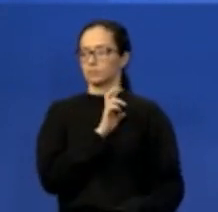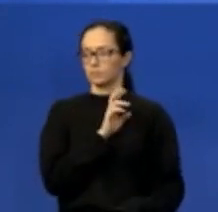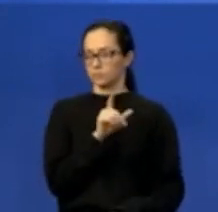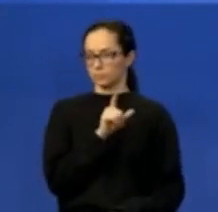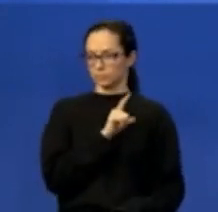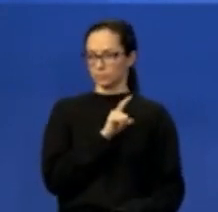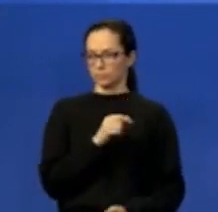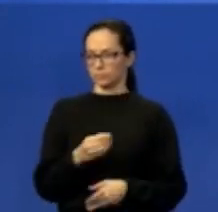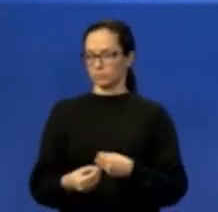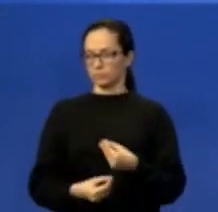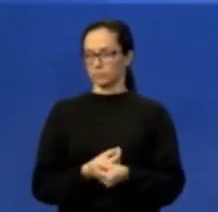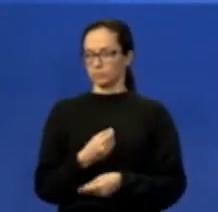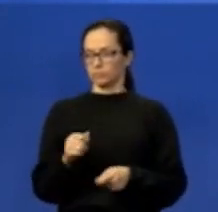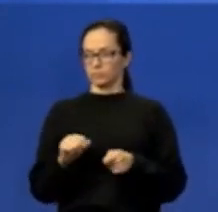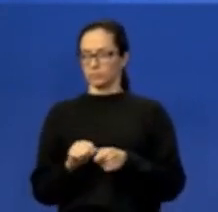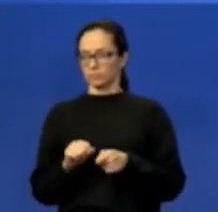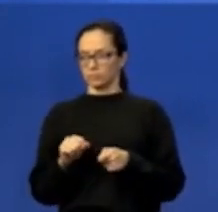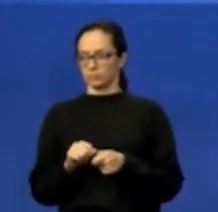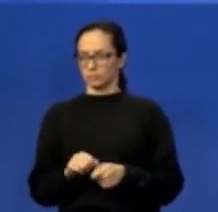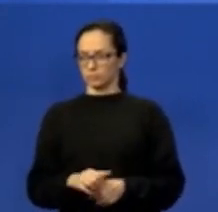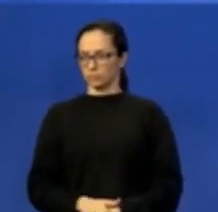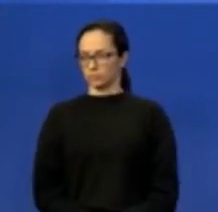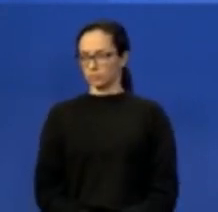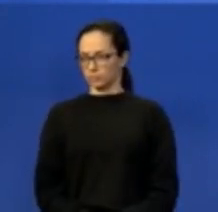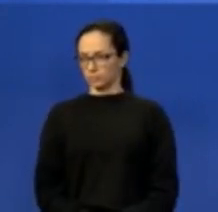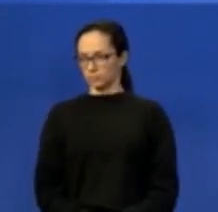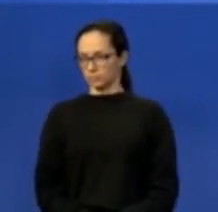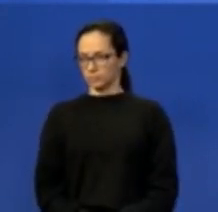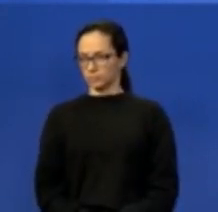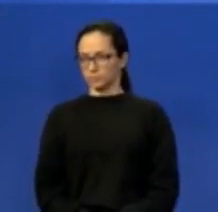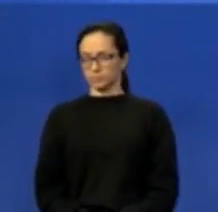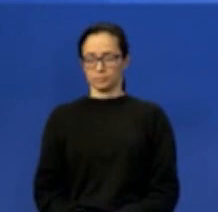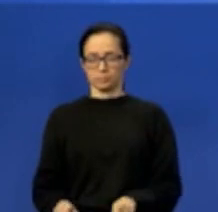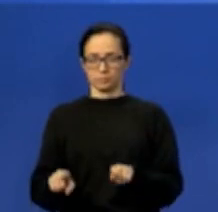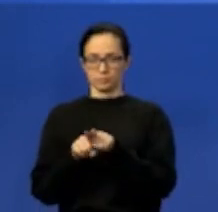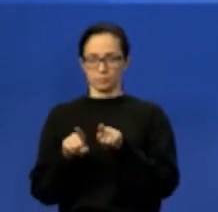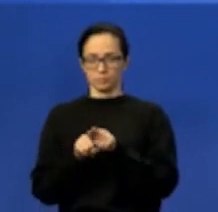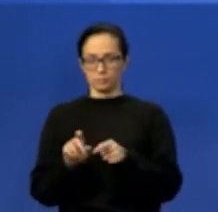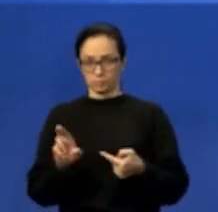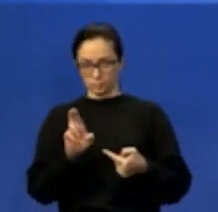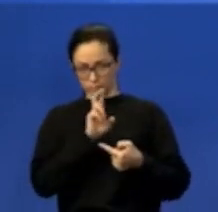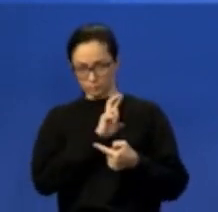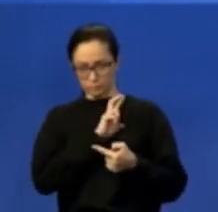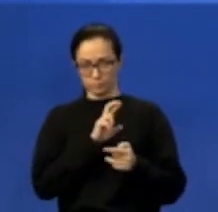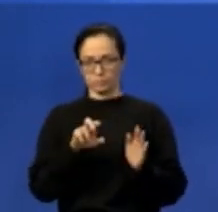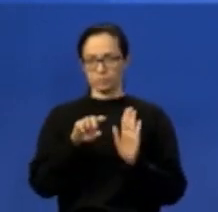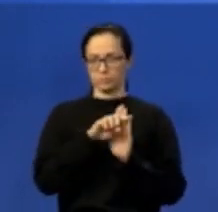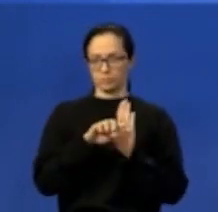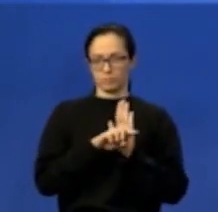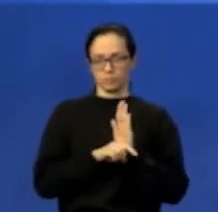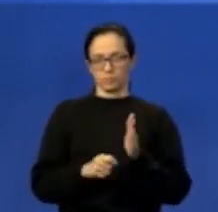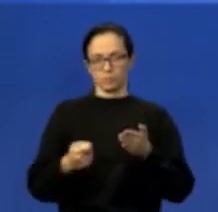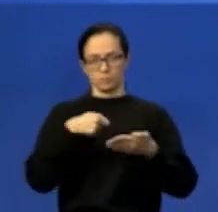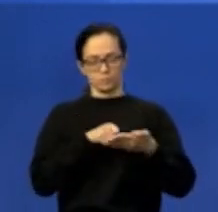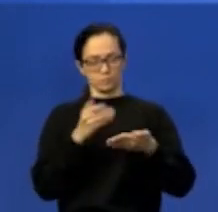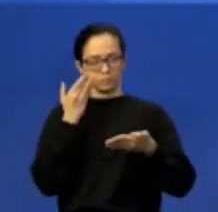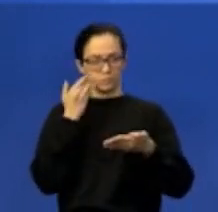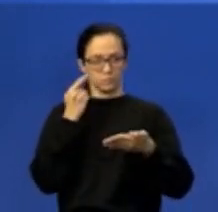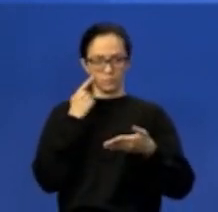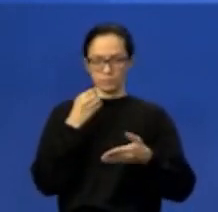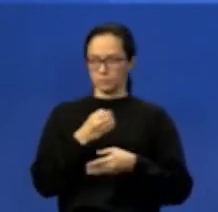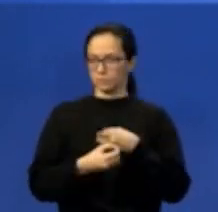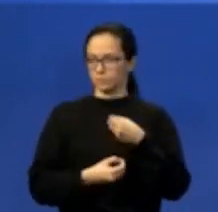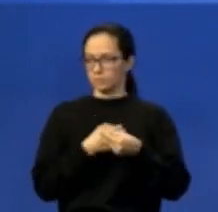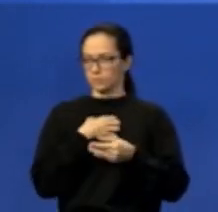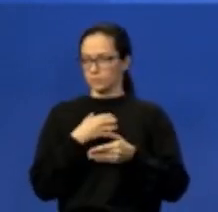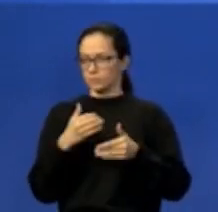amostras laboratoriais. Além do resultado adquirido, também vale lembrar que é nessa fase